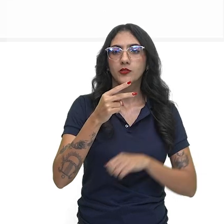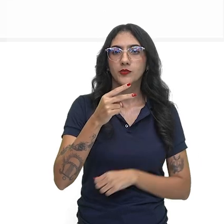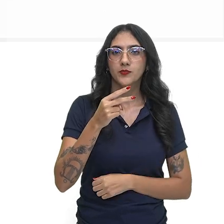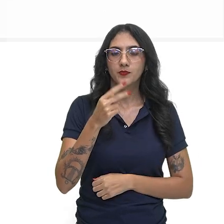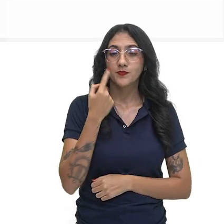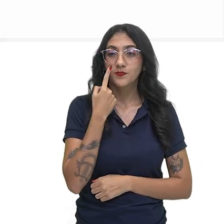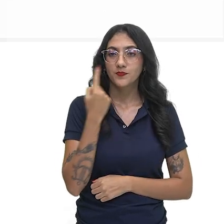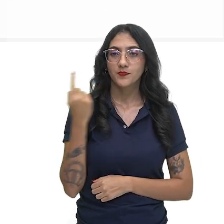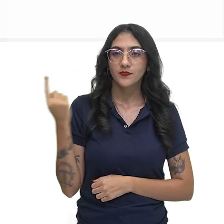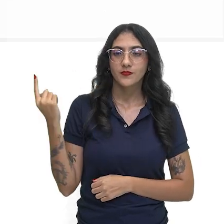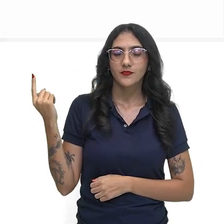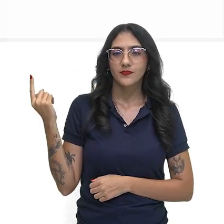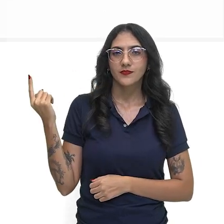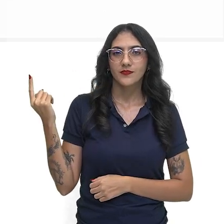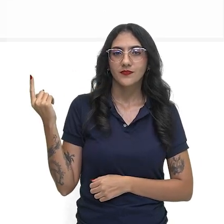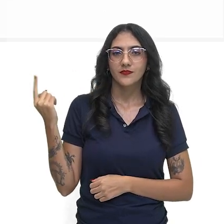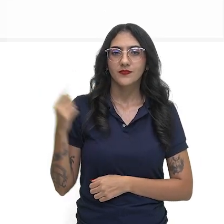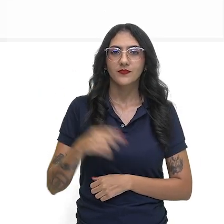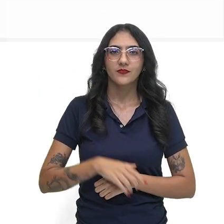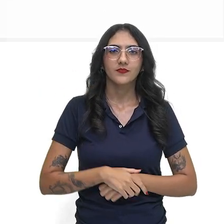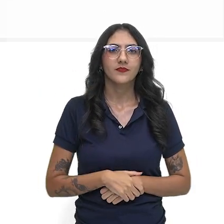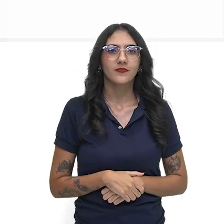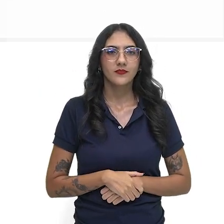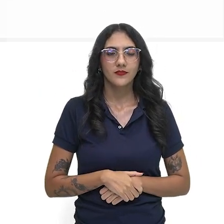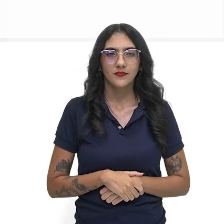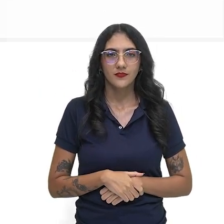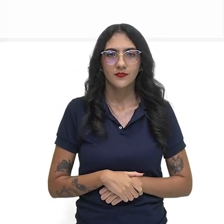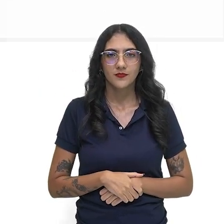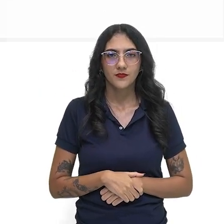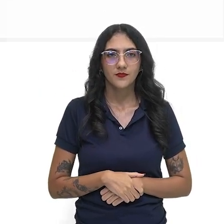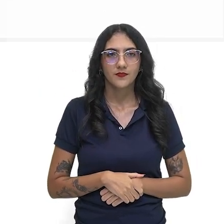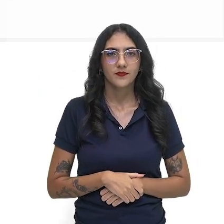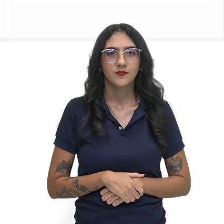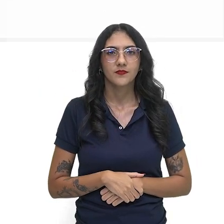ó. 8,22 vezes 10 ao quadrado.